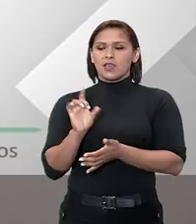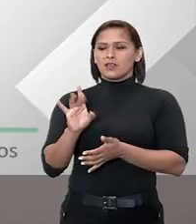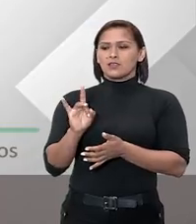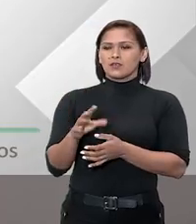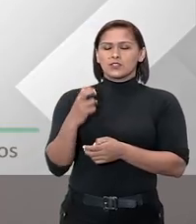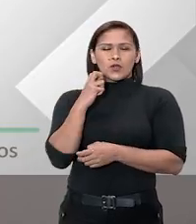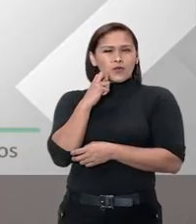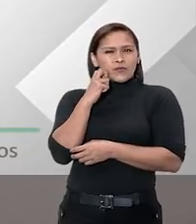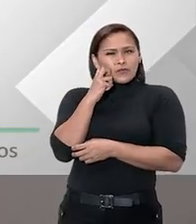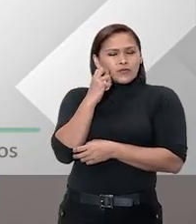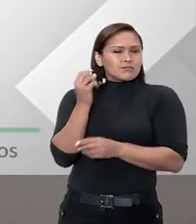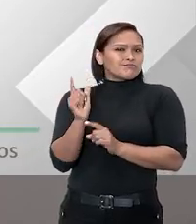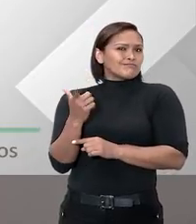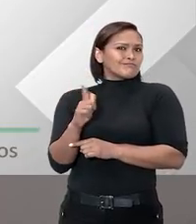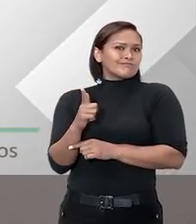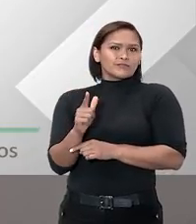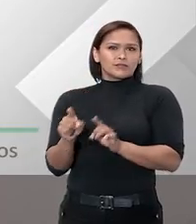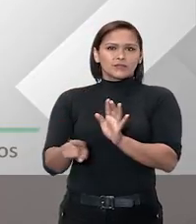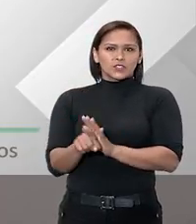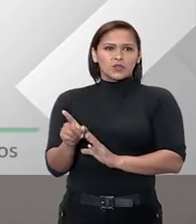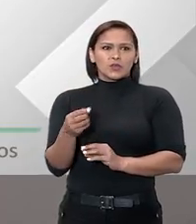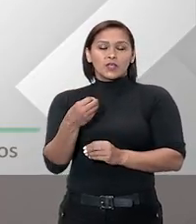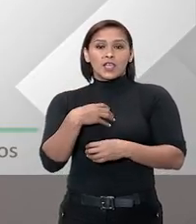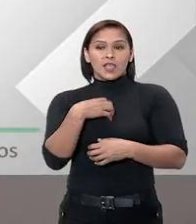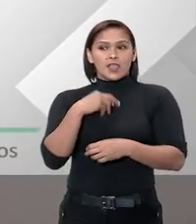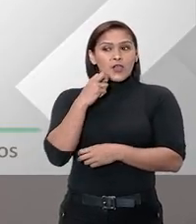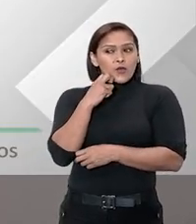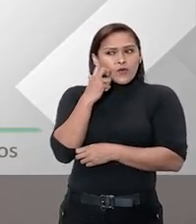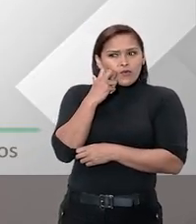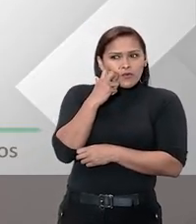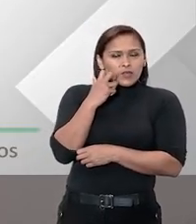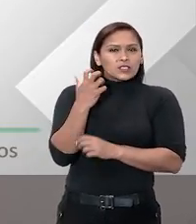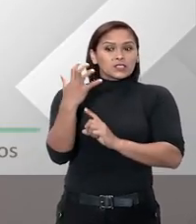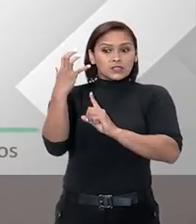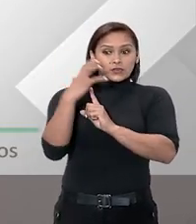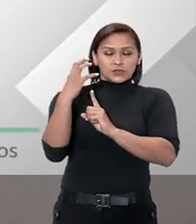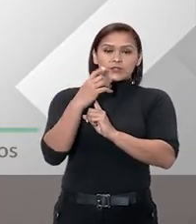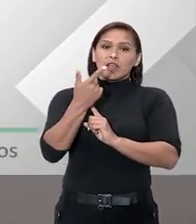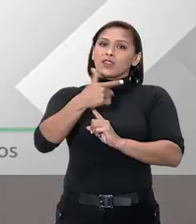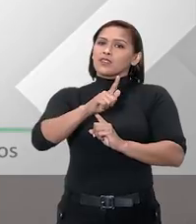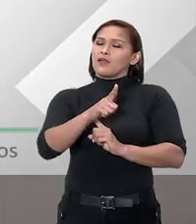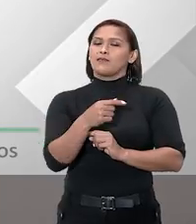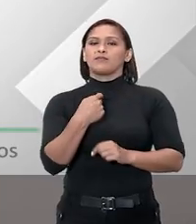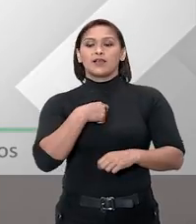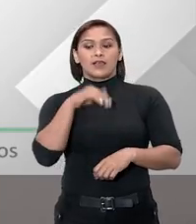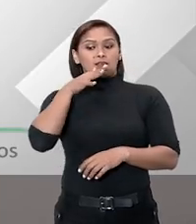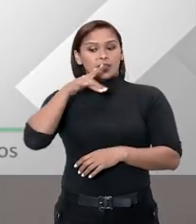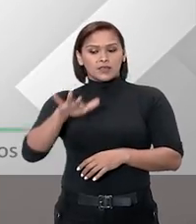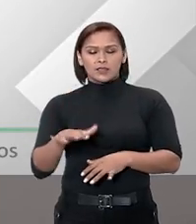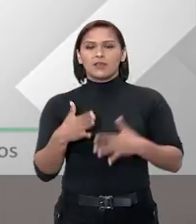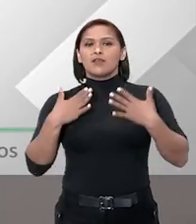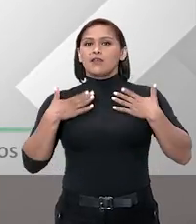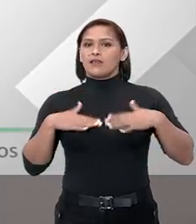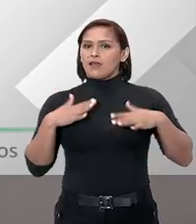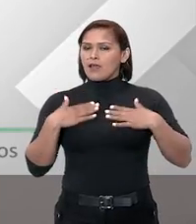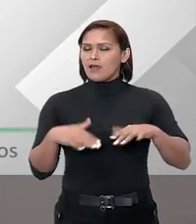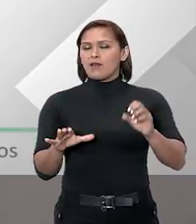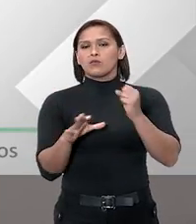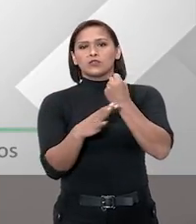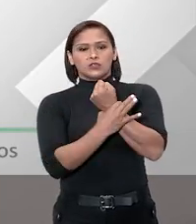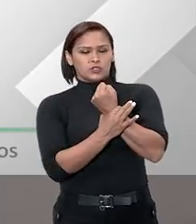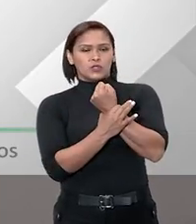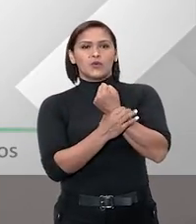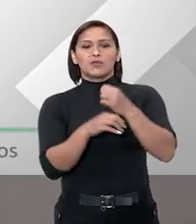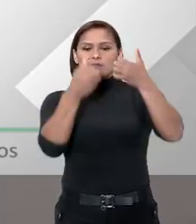sinta constrangido e não se sinta coagido. Ela tem que se sentir num ambiente seguro para